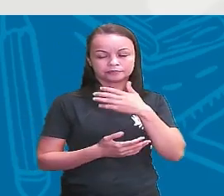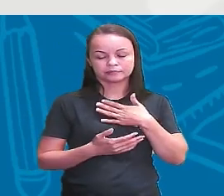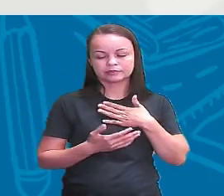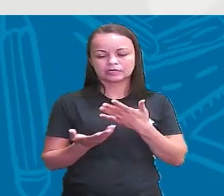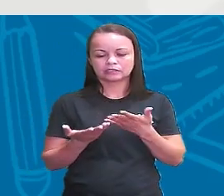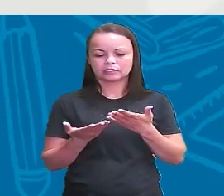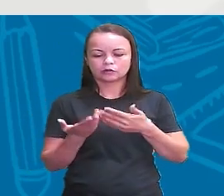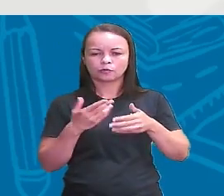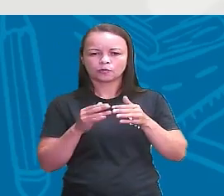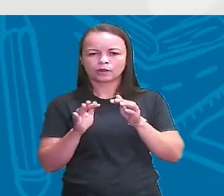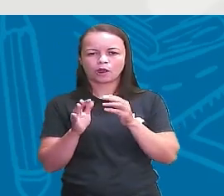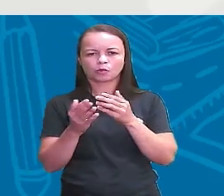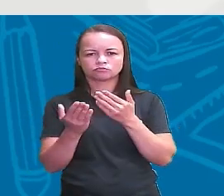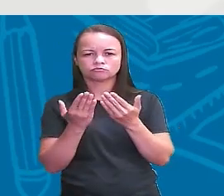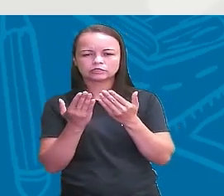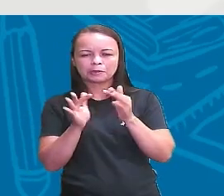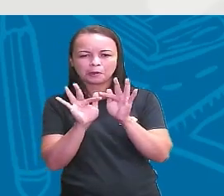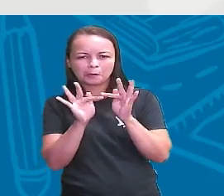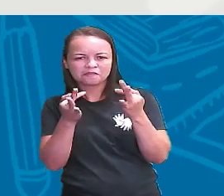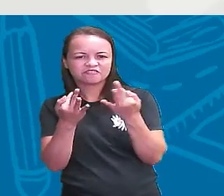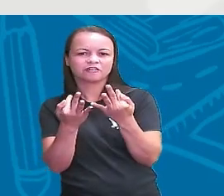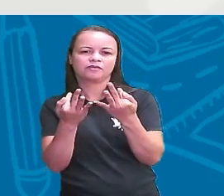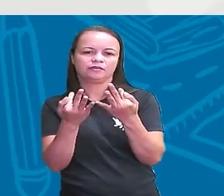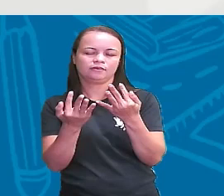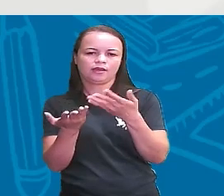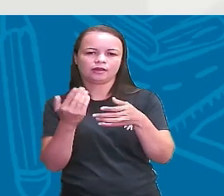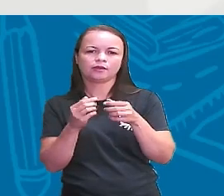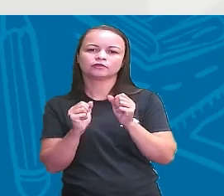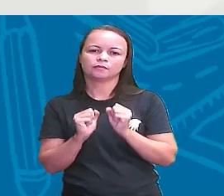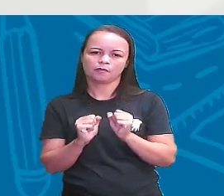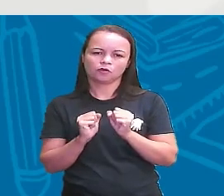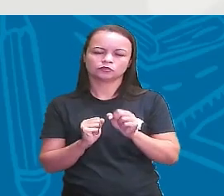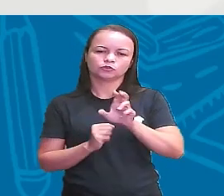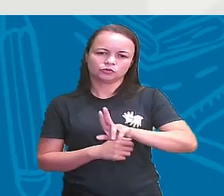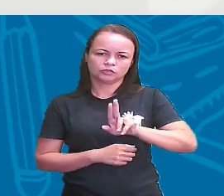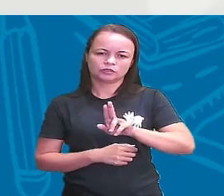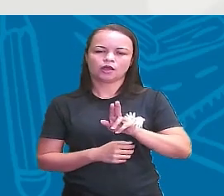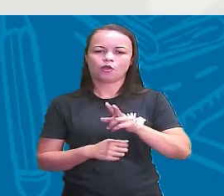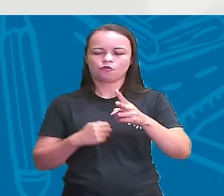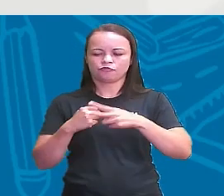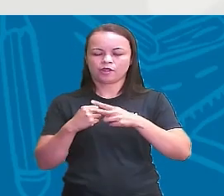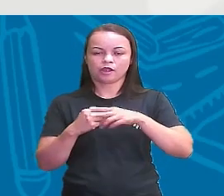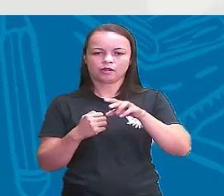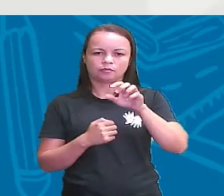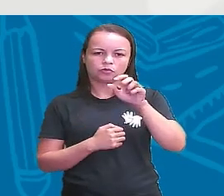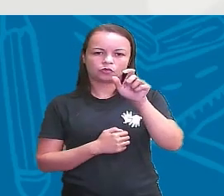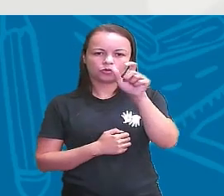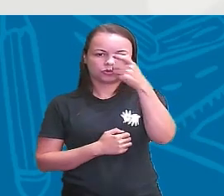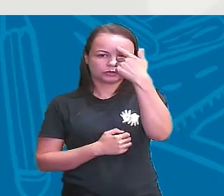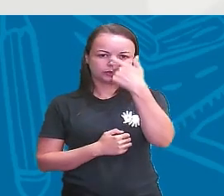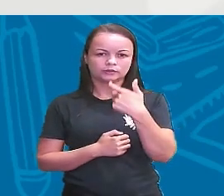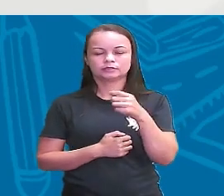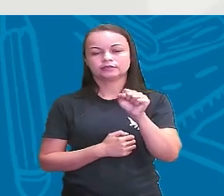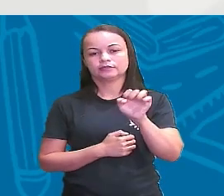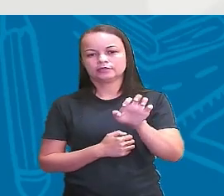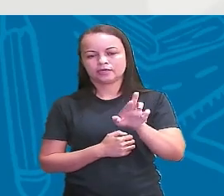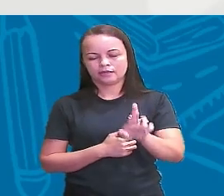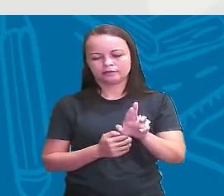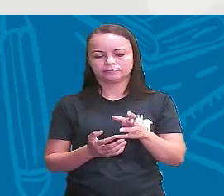pessoa, o grau de parentesco, eu também uso o verbo ser. Para expressar qualidade